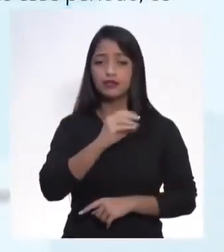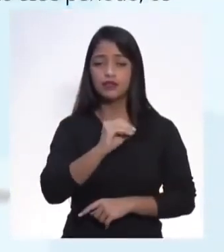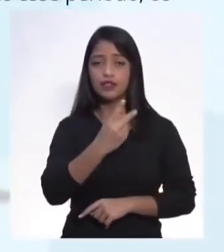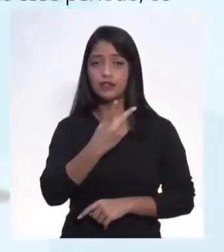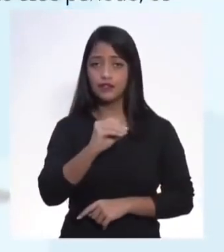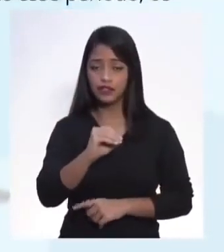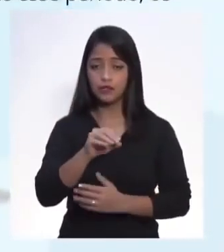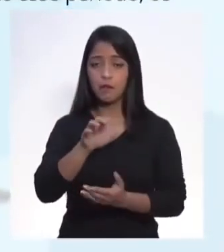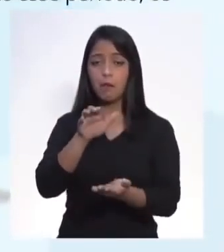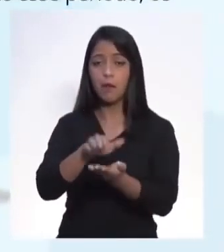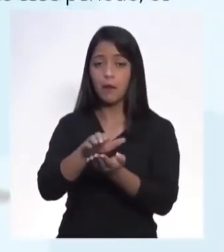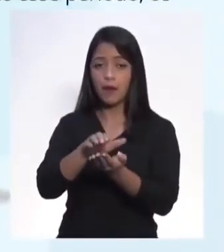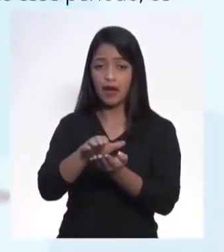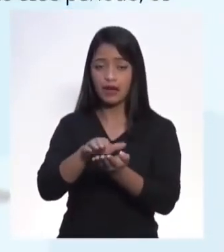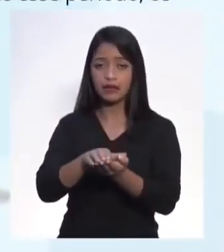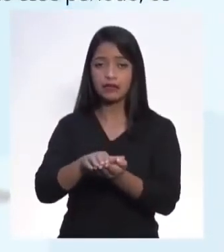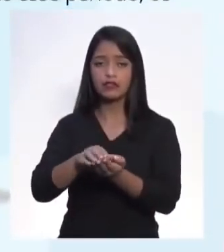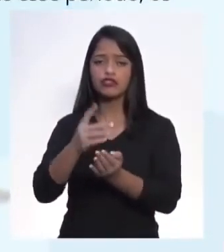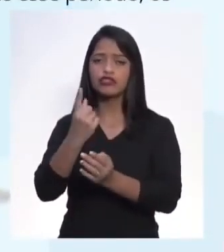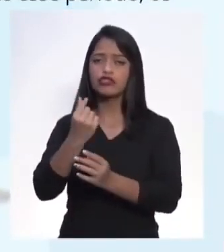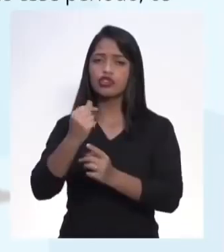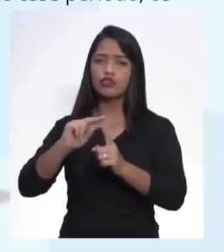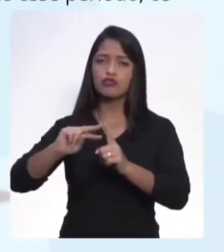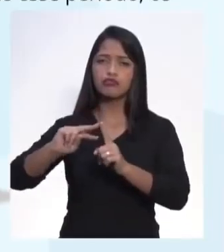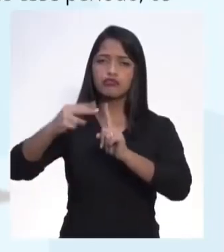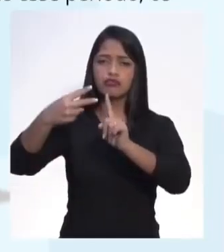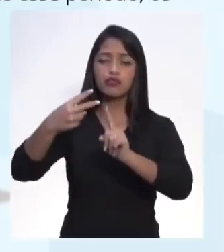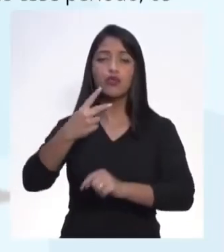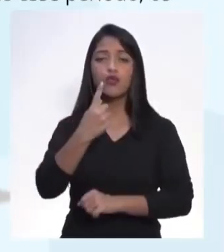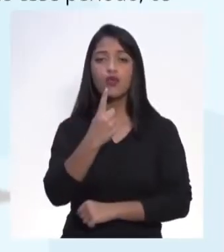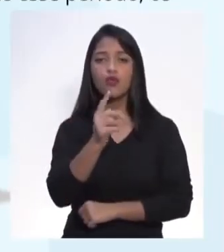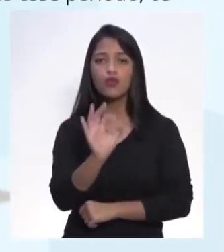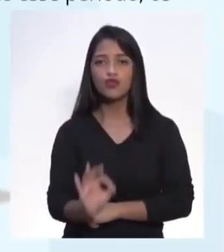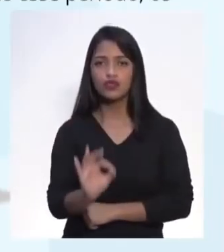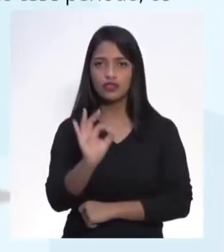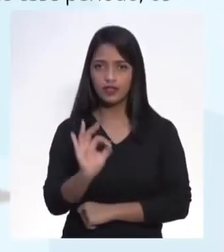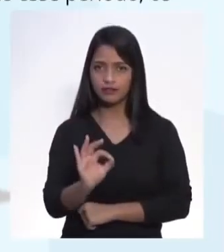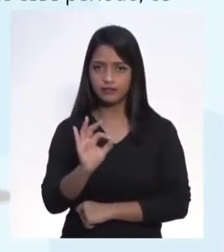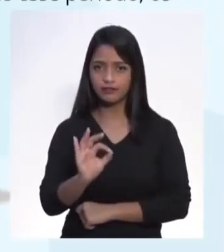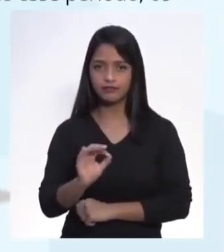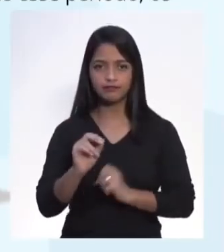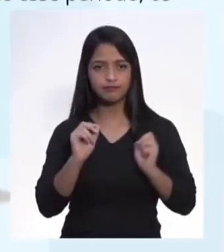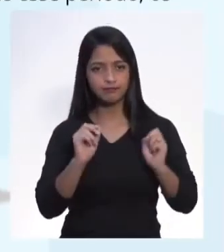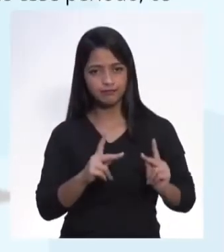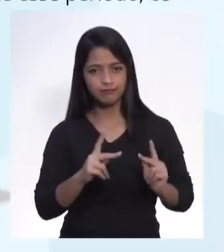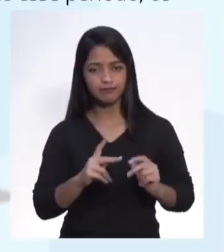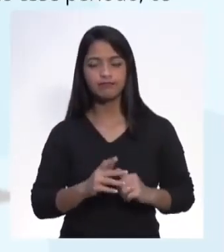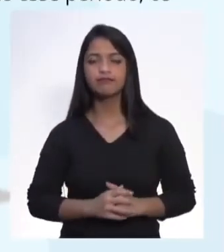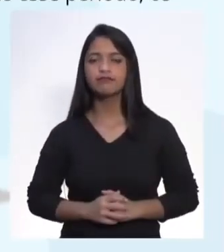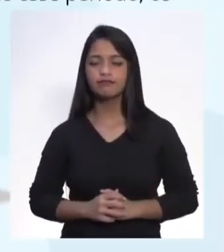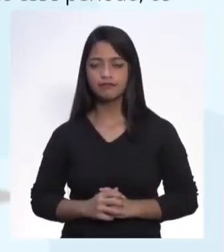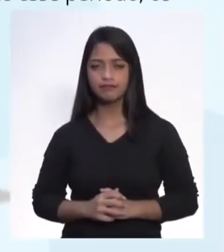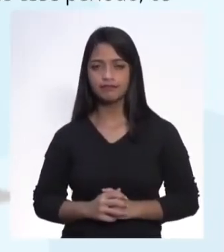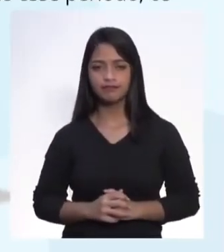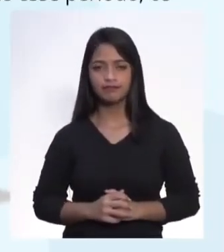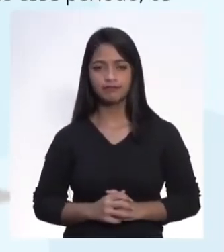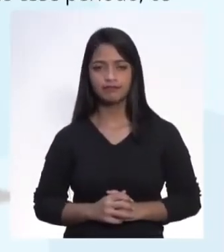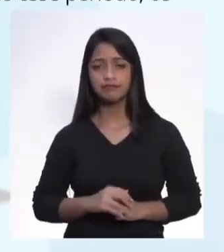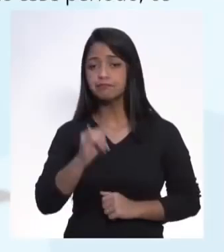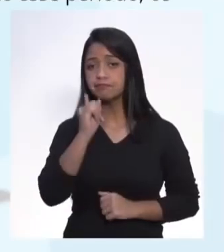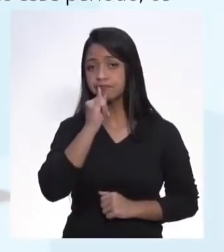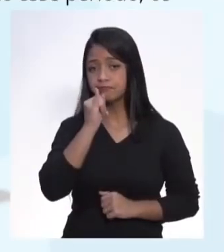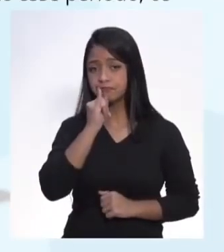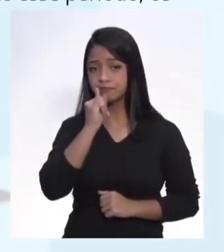de poupança teve um rendimento de 1%, Alessandra. Tudo bem? Pequenininho e tal. Sim.